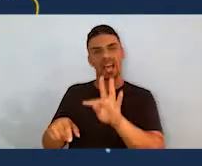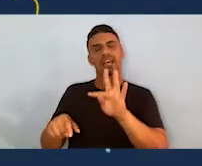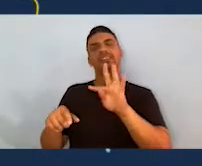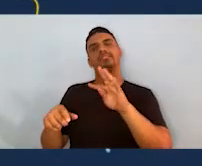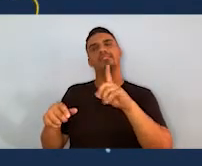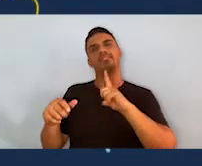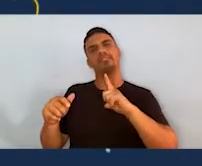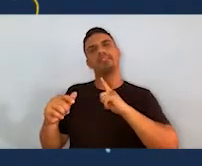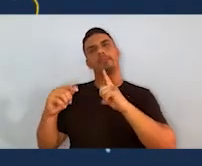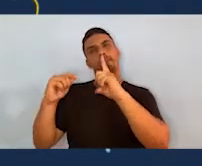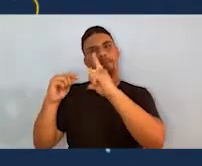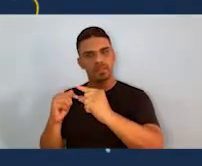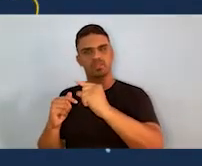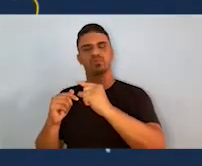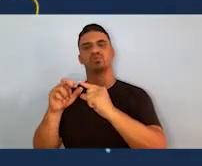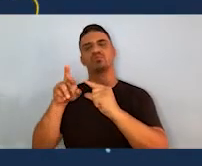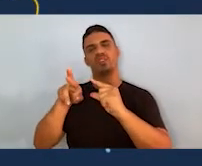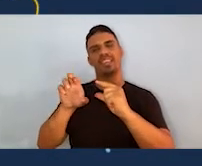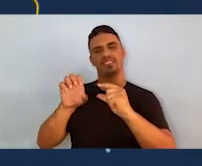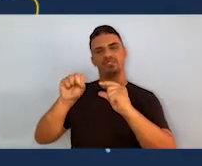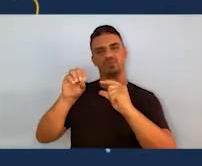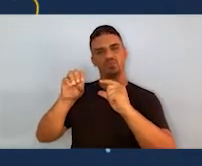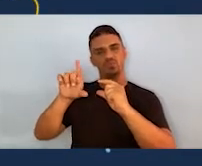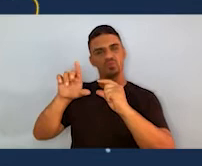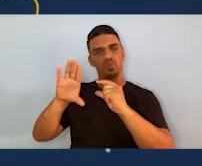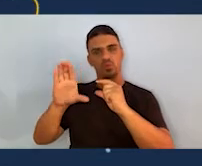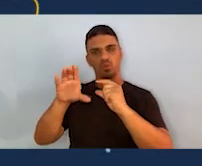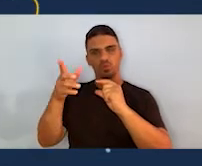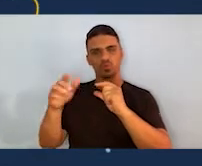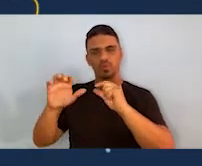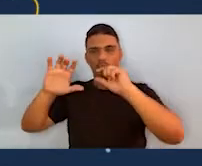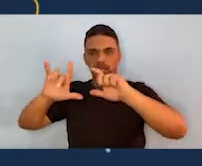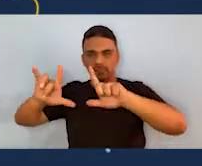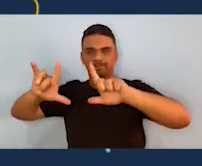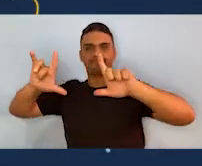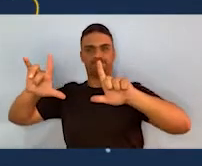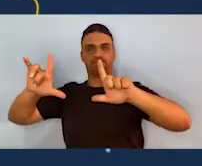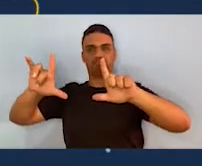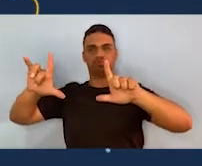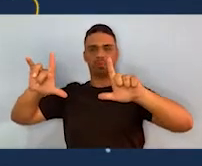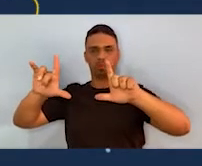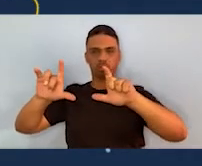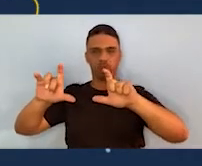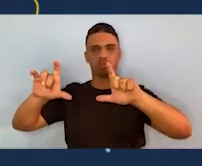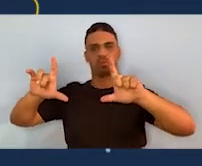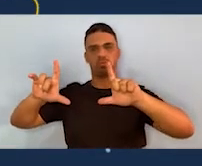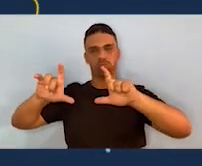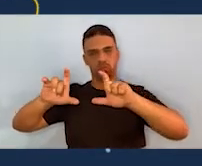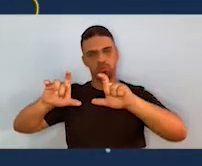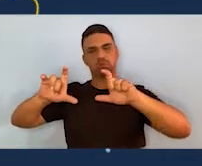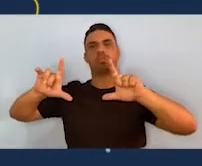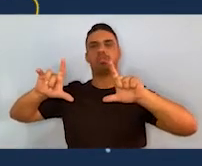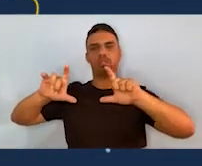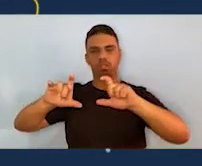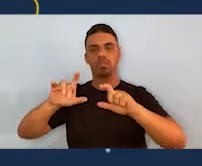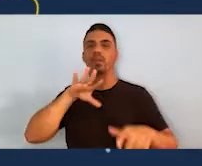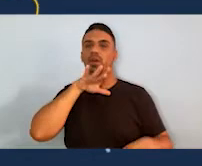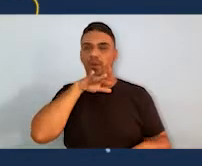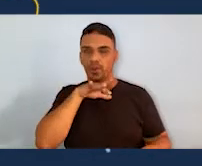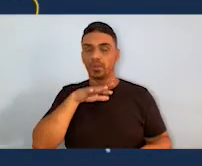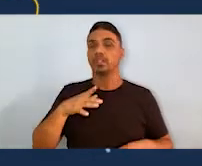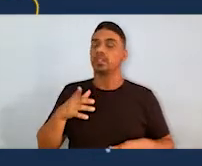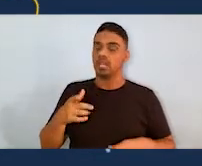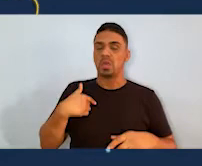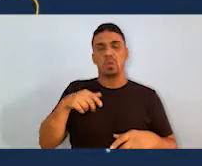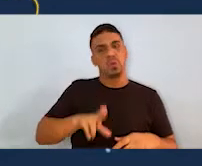com 500 e alguma coisa, enfim, é uma resolução que muita gente se assusta. Às vezes eu posto a